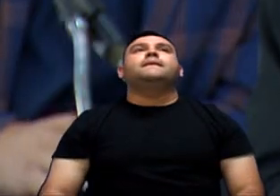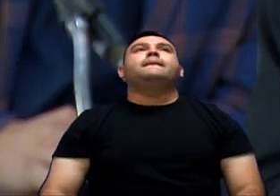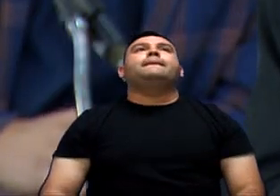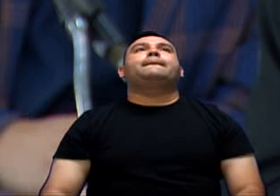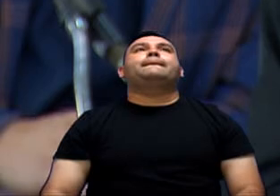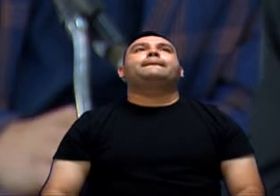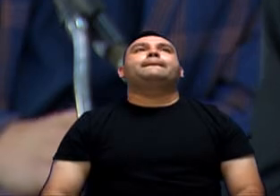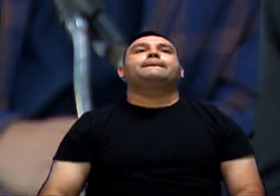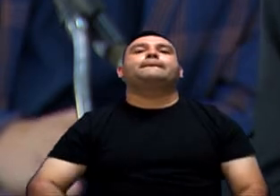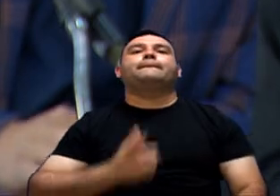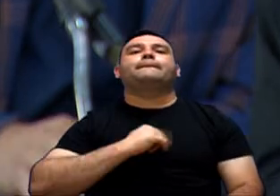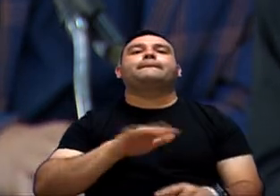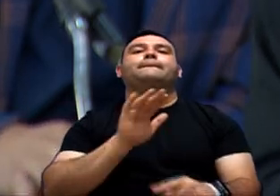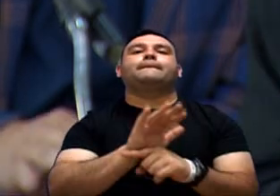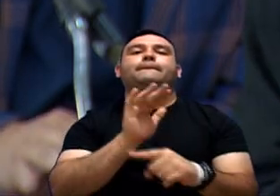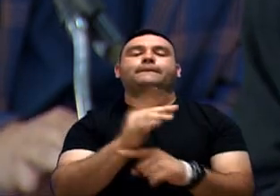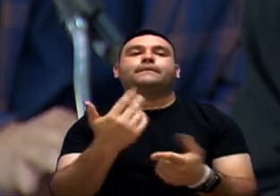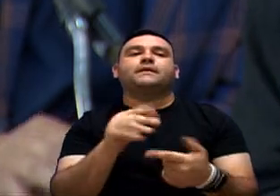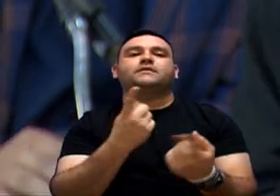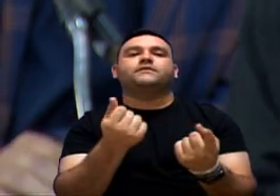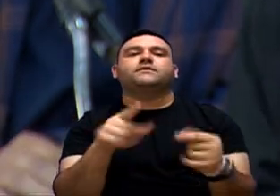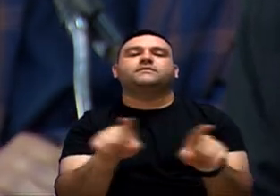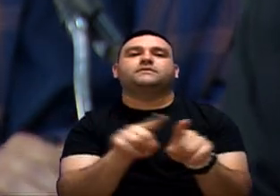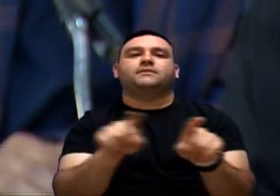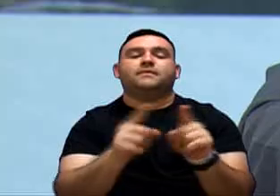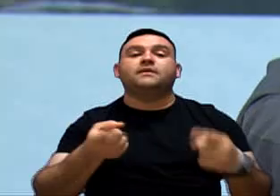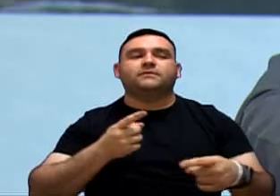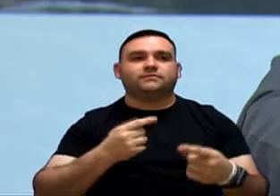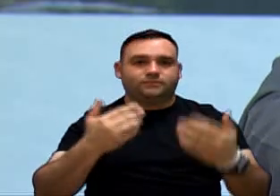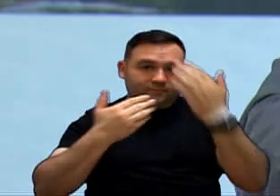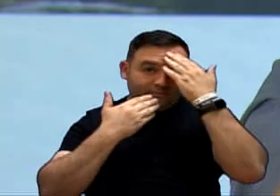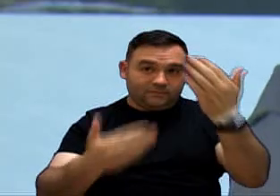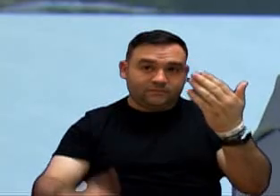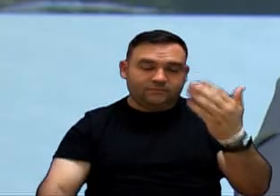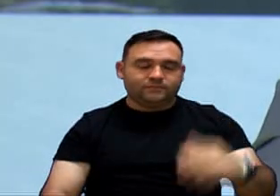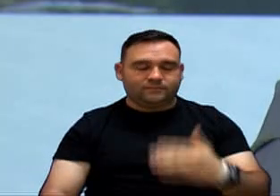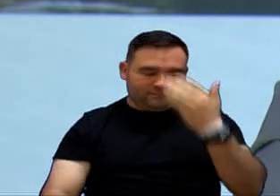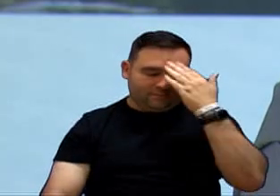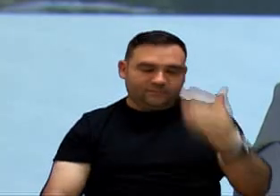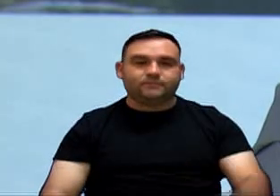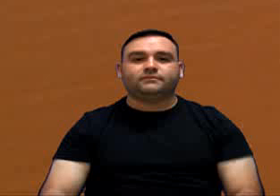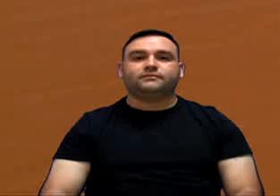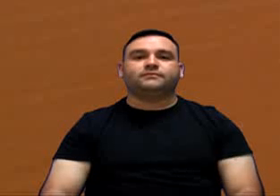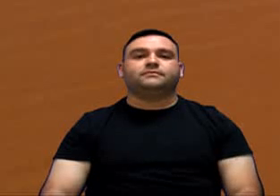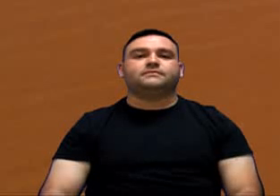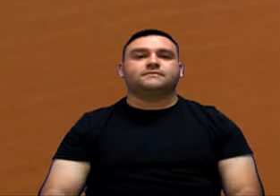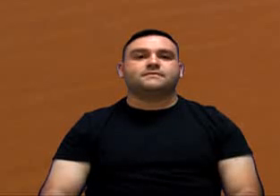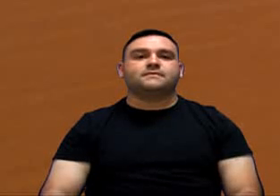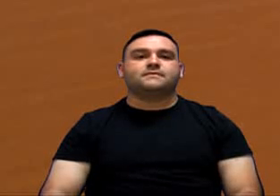que ajudar na questão financeira também. Obrigado, vereador. Obrigado.